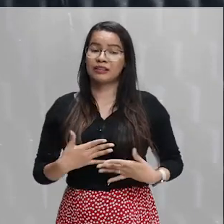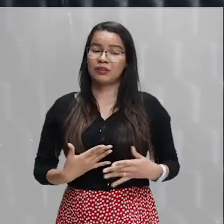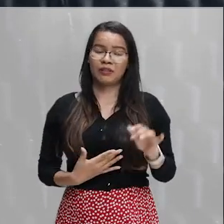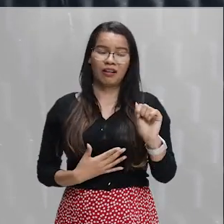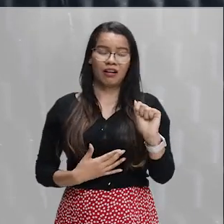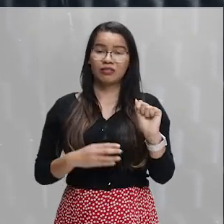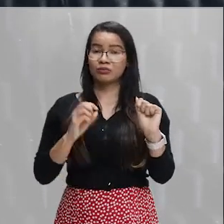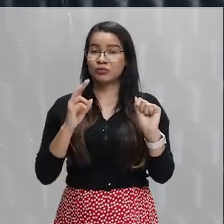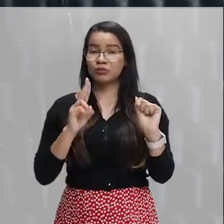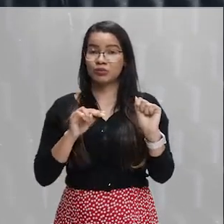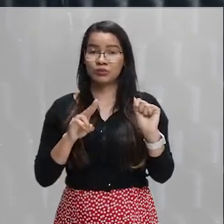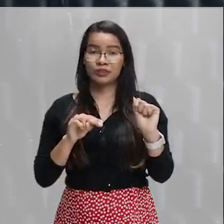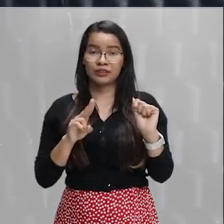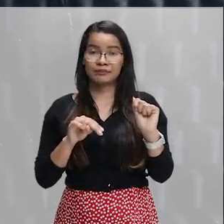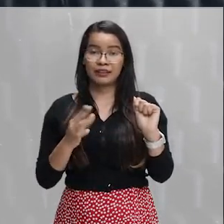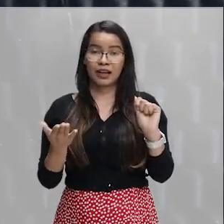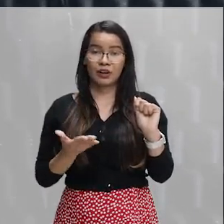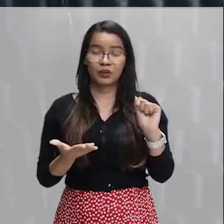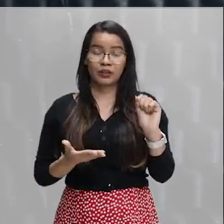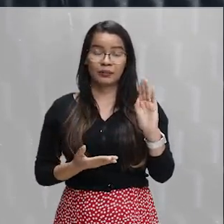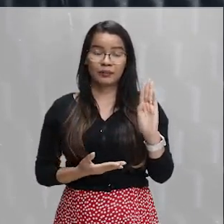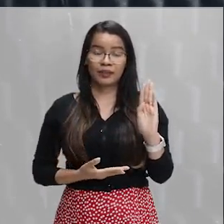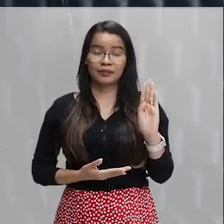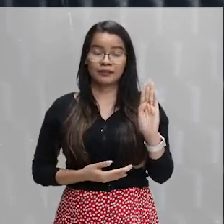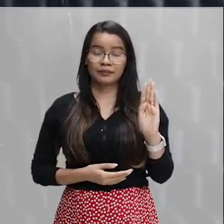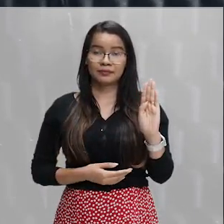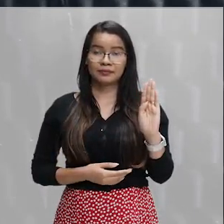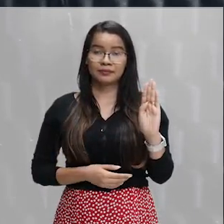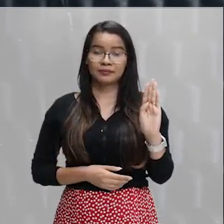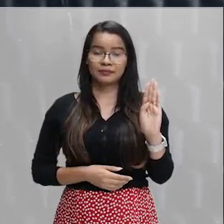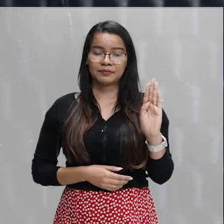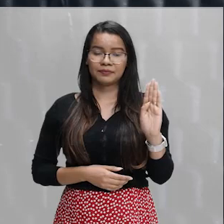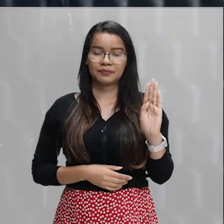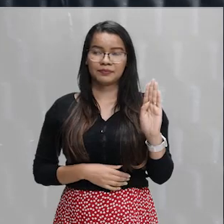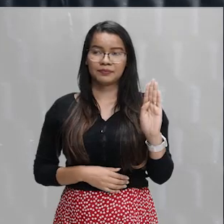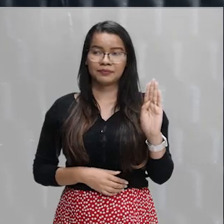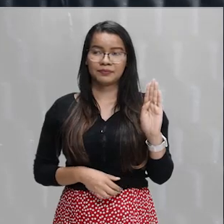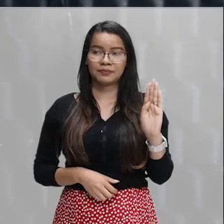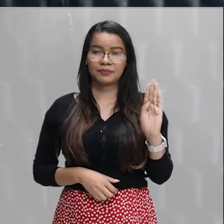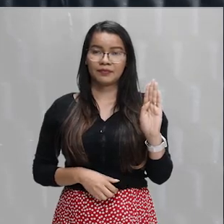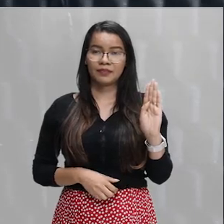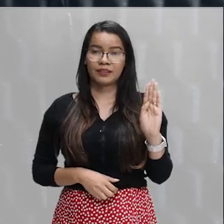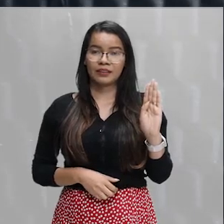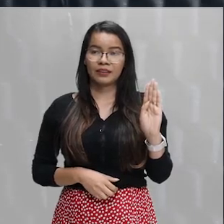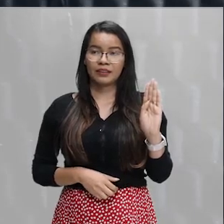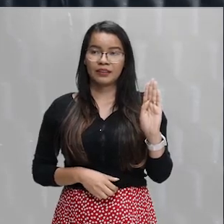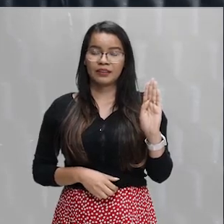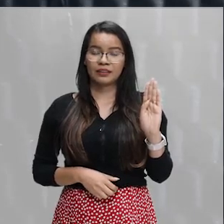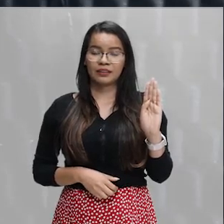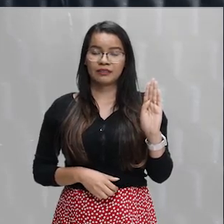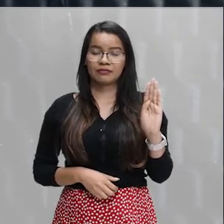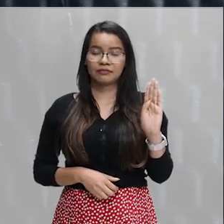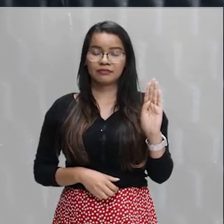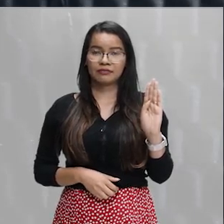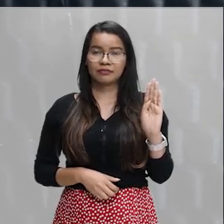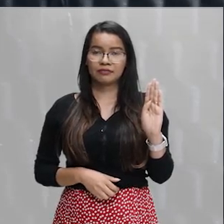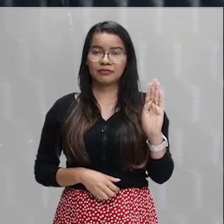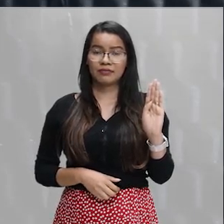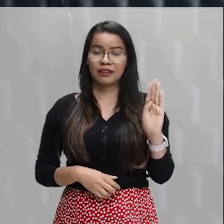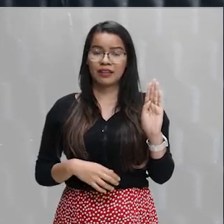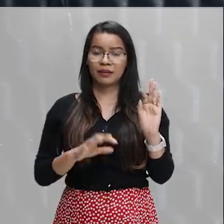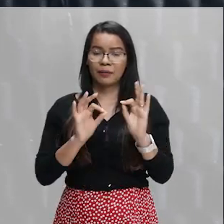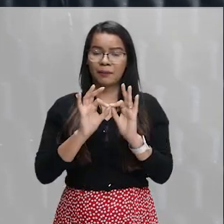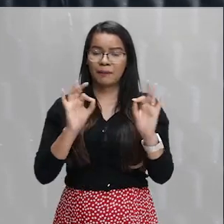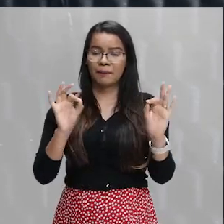letra A, tá bom? A letra B diz preocupação com a métrica e com a metalinguagem.